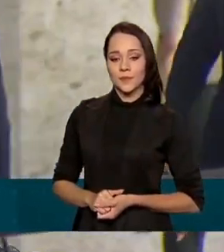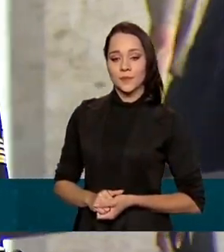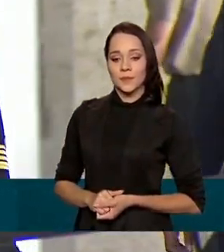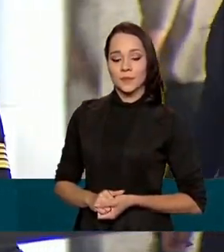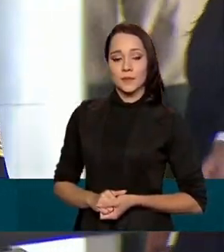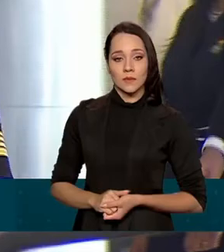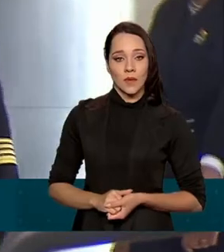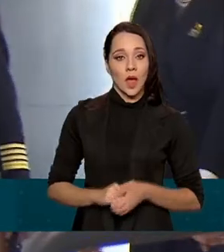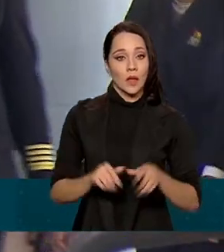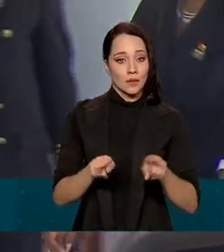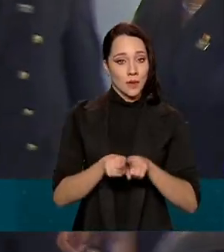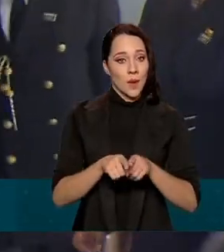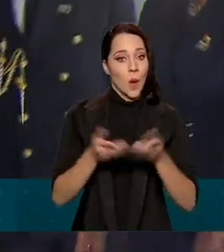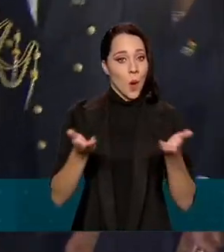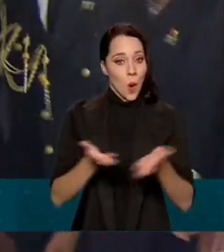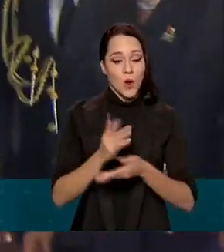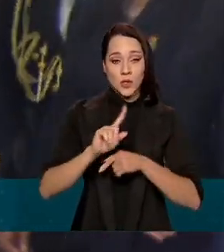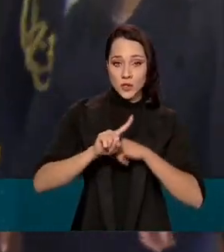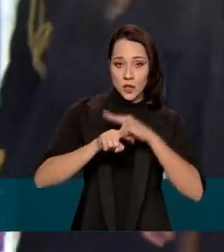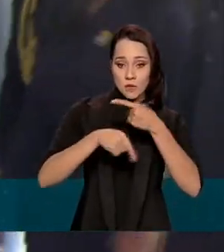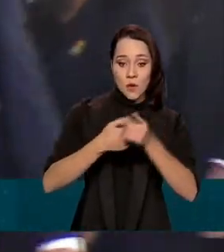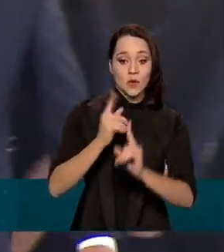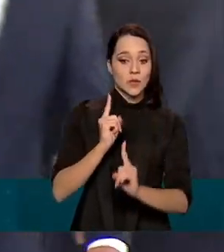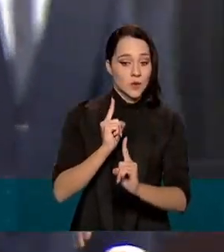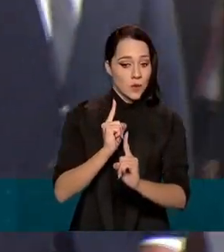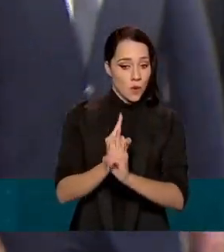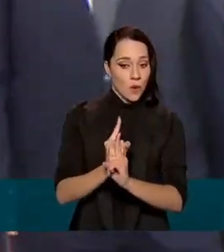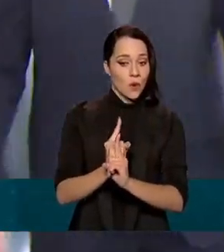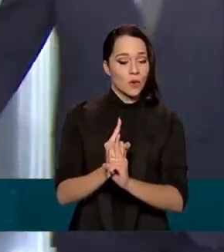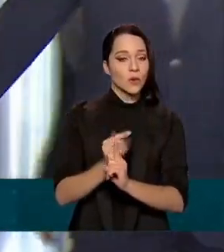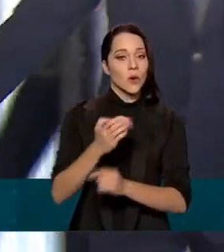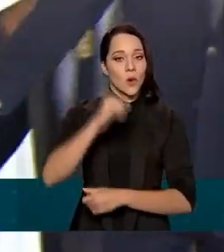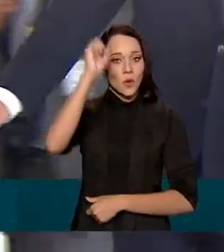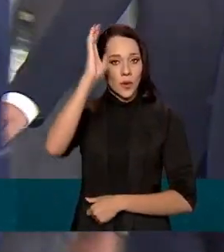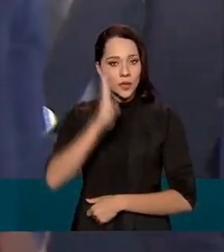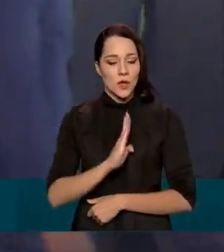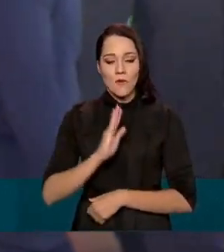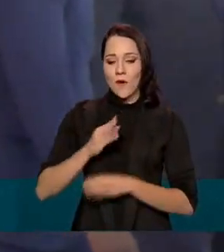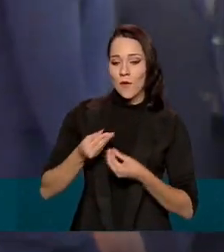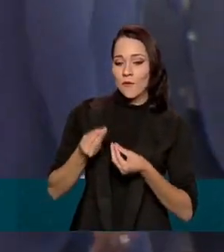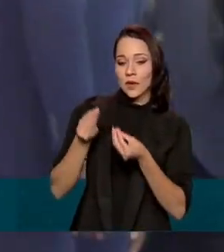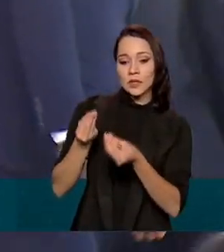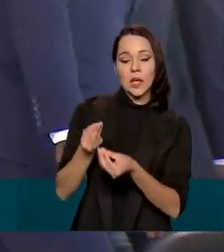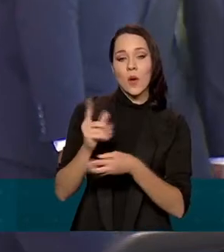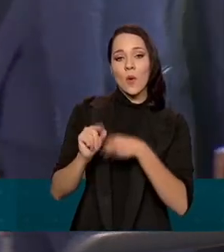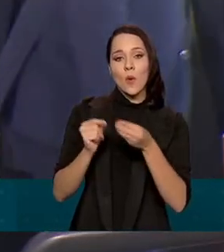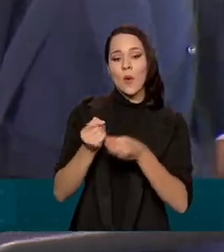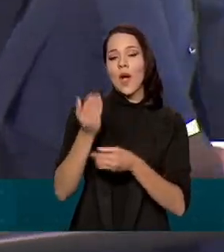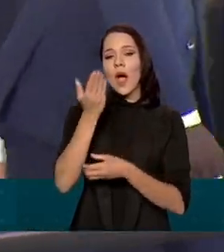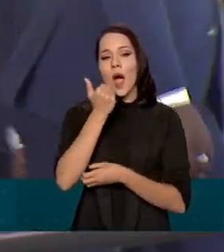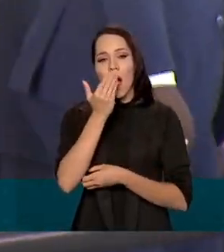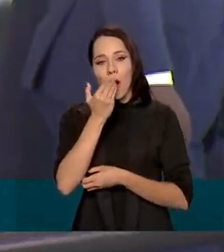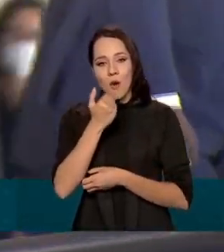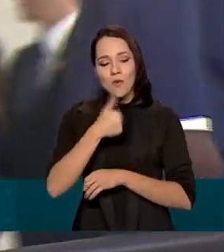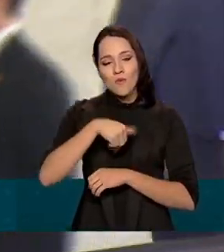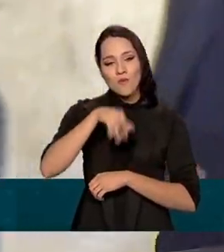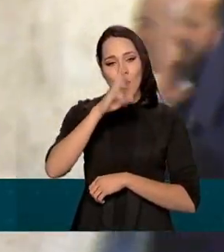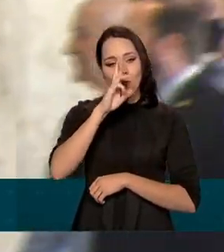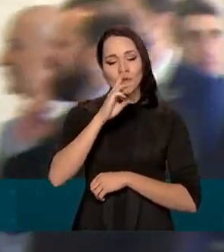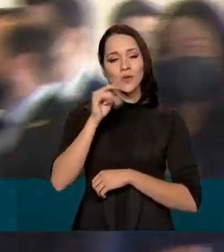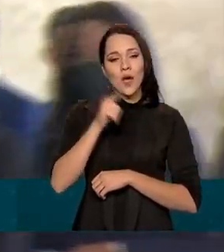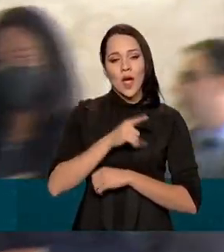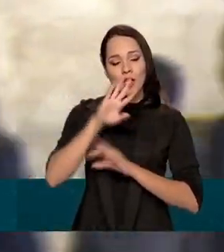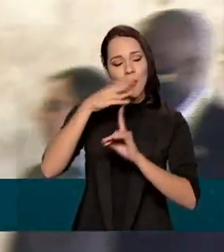E também ainda hoje, após esse encontro, o Brasil vai oferecer um almoço em homenagem ao presidente da